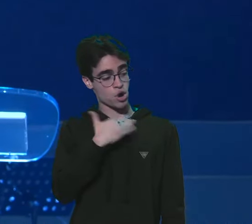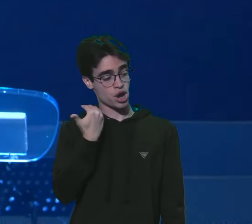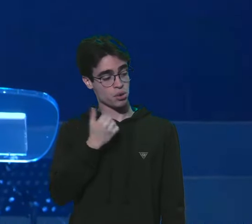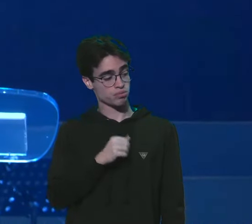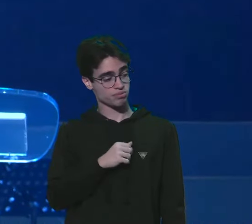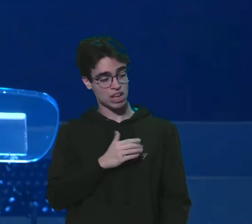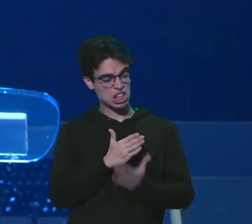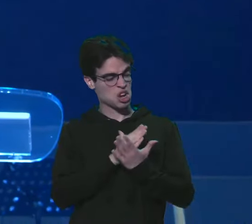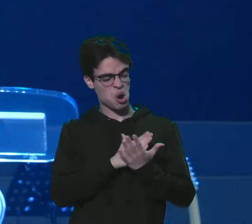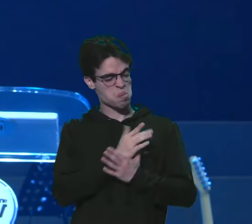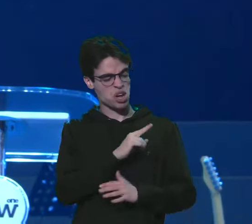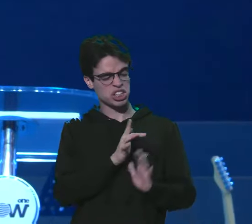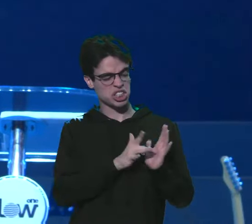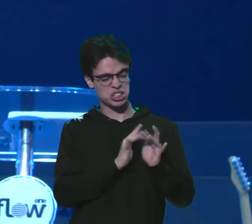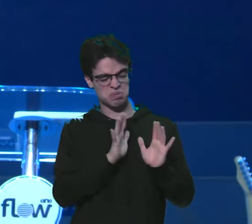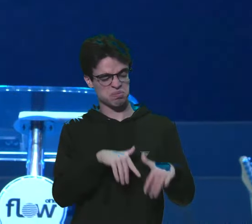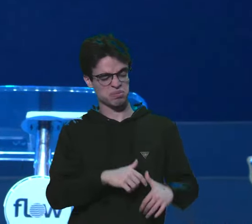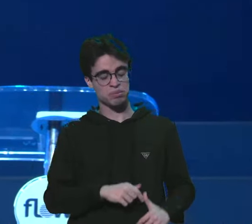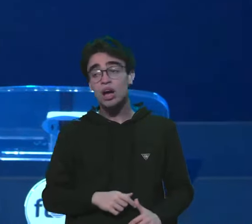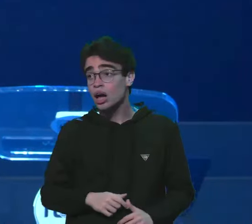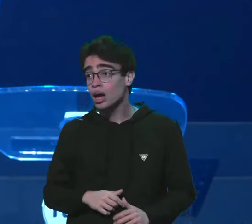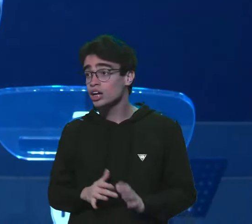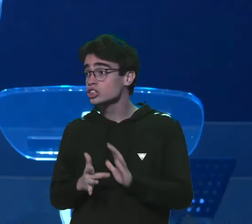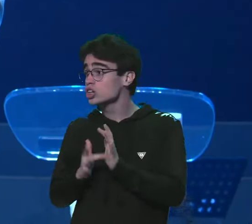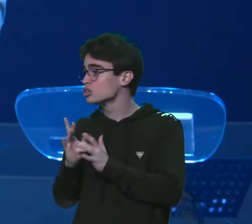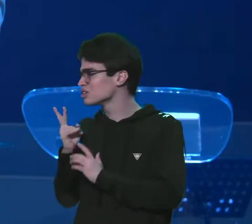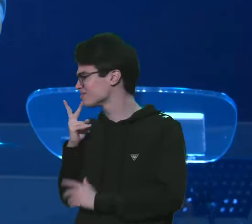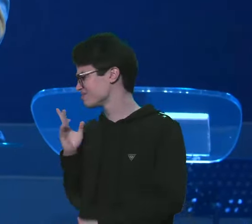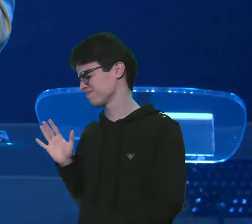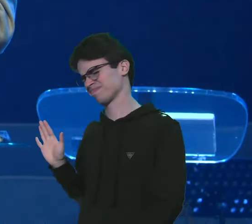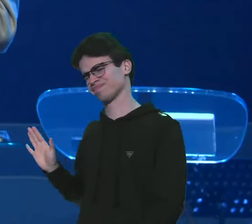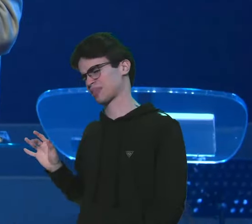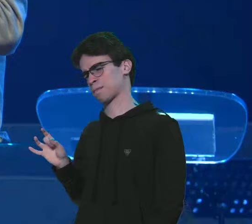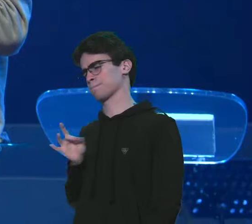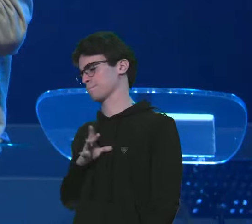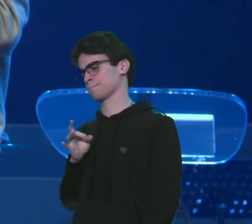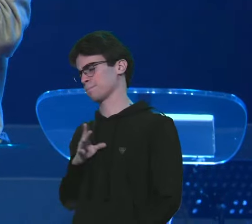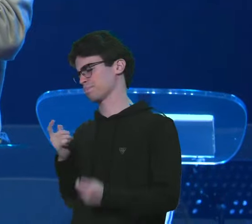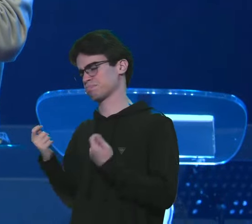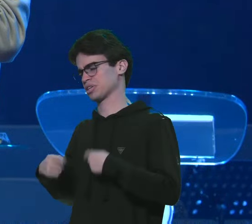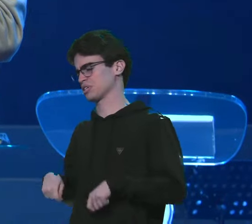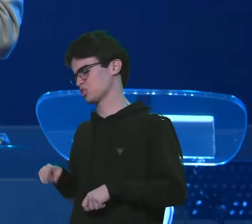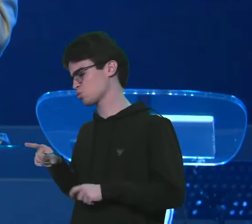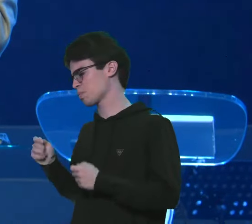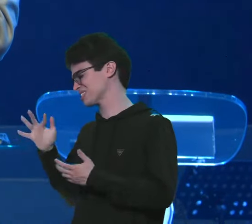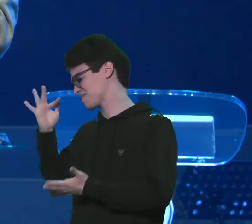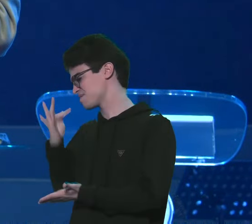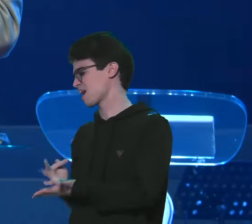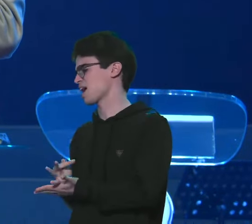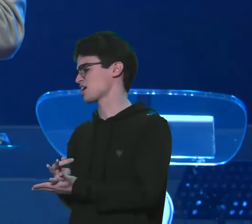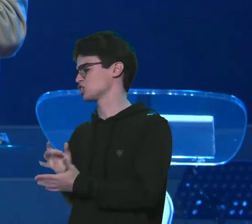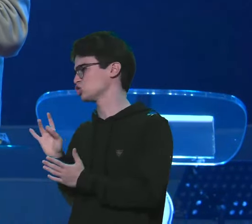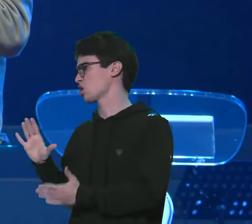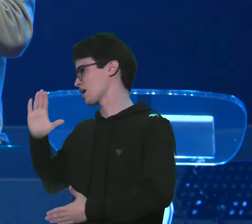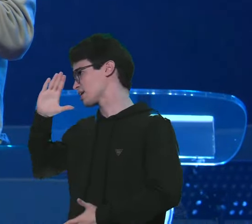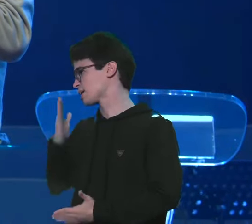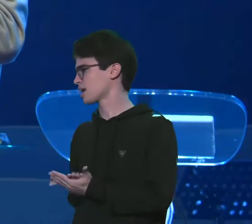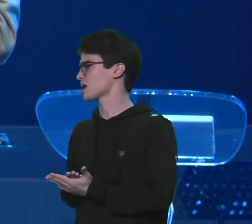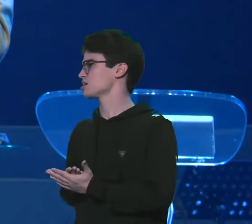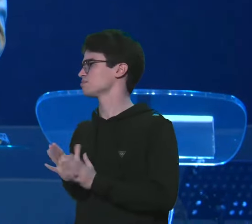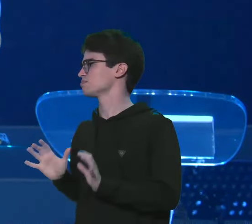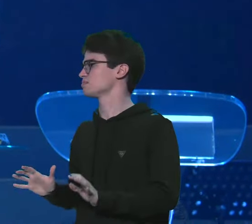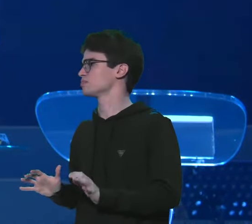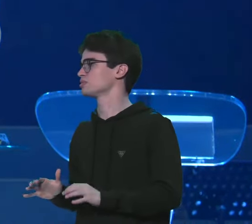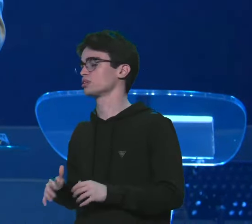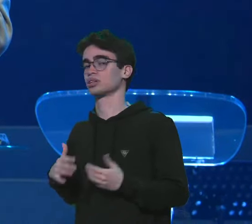Não incomoda mais Jesus, mas Jesus fala para Jairo: não temas, tenha fé, apenas creia. E aí a